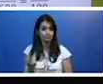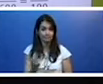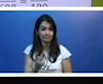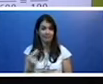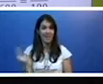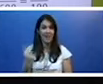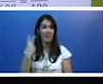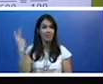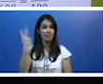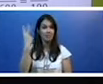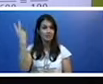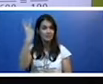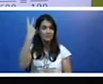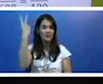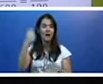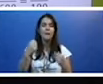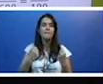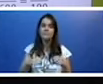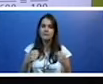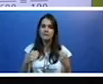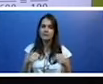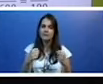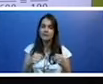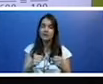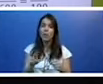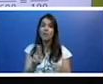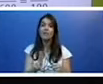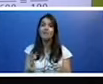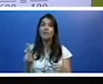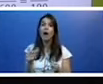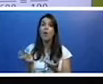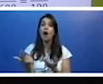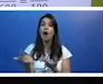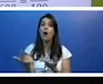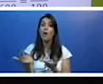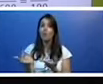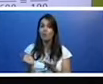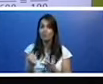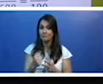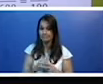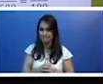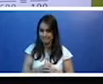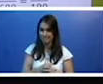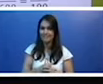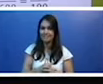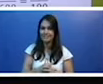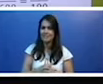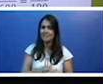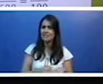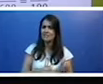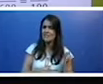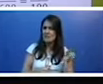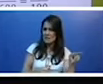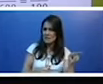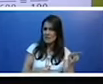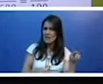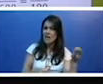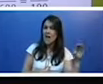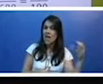grandezas devem estar na mesma unidade. Se aqui na escala é metros, se